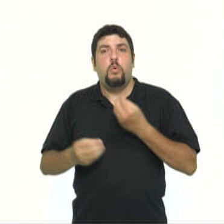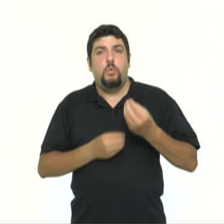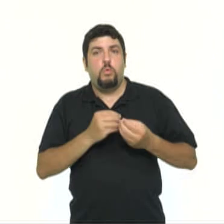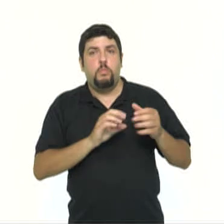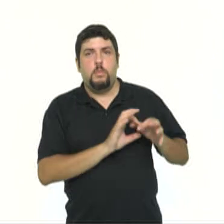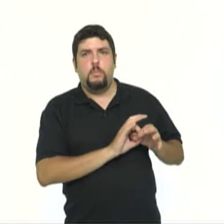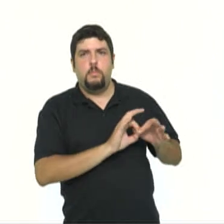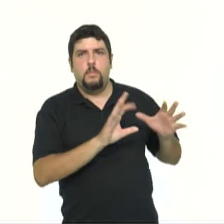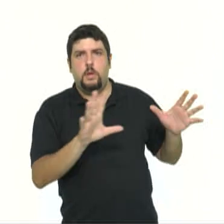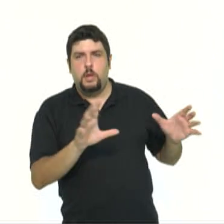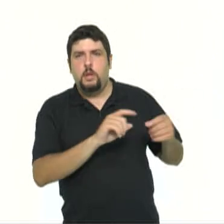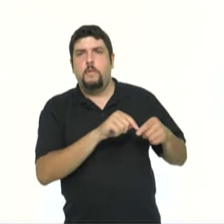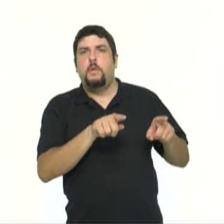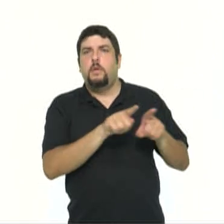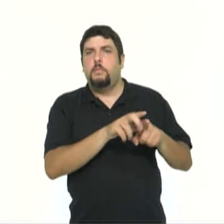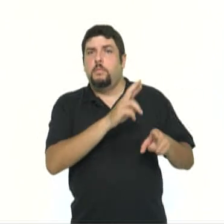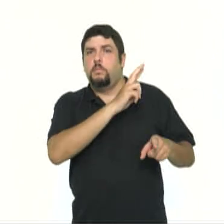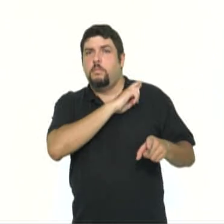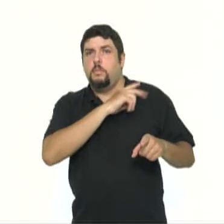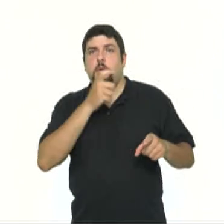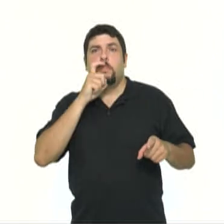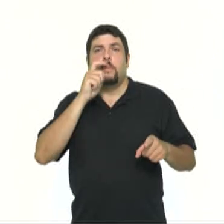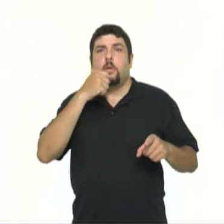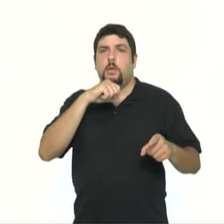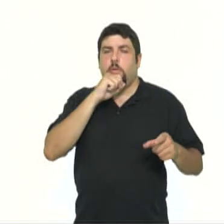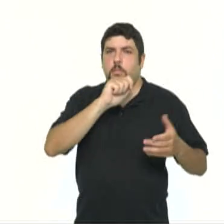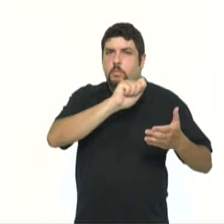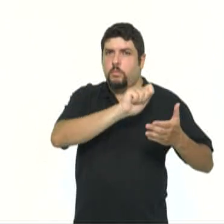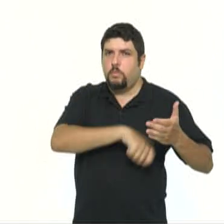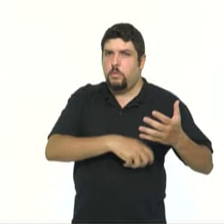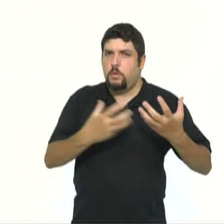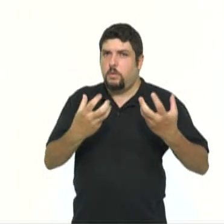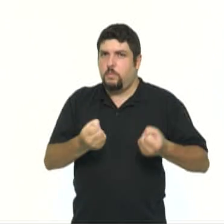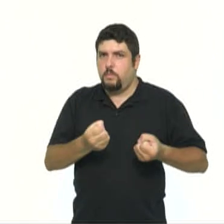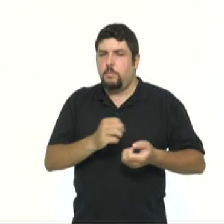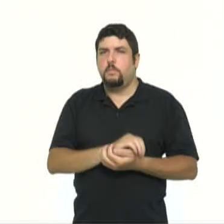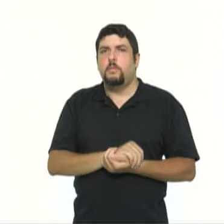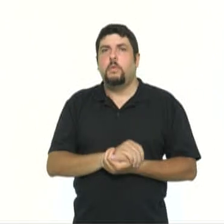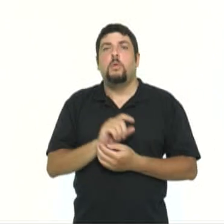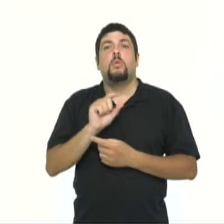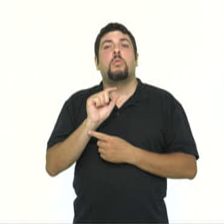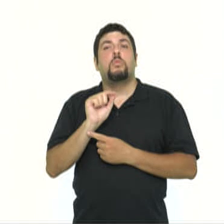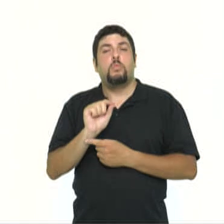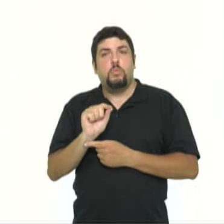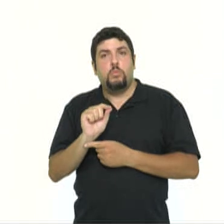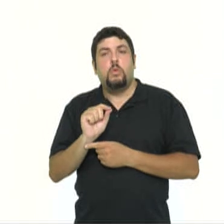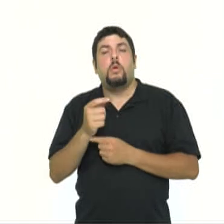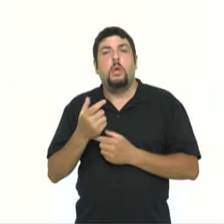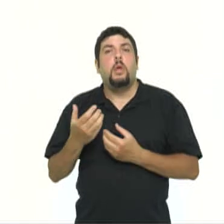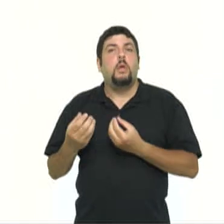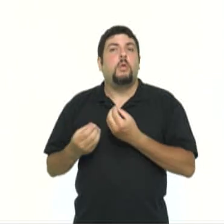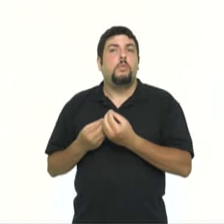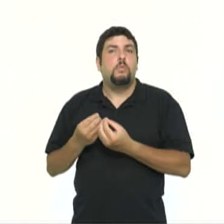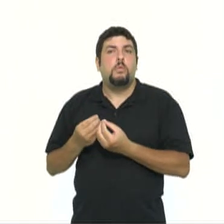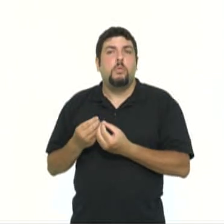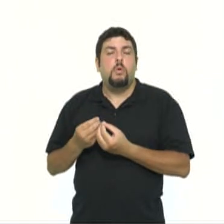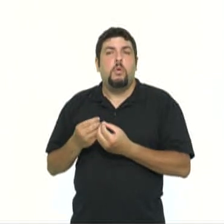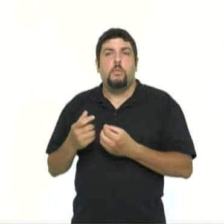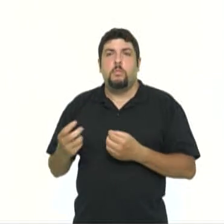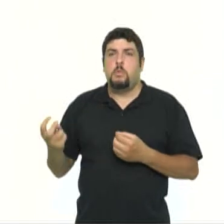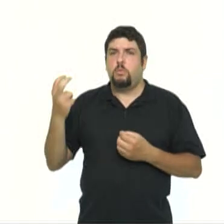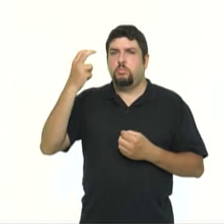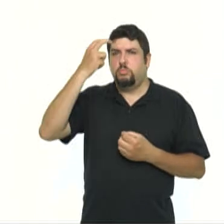e contribuição dos responsáveis, a fim de desconstruir a ideia de elitização da